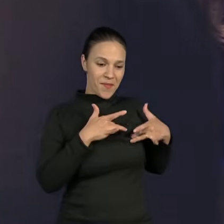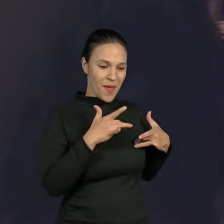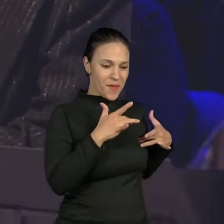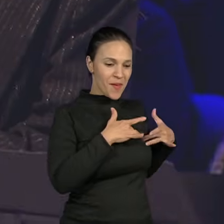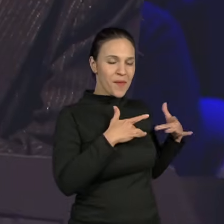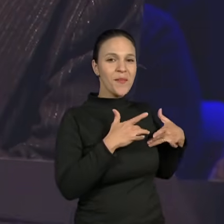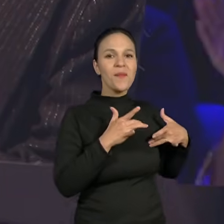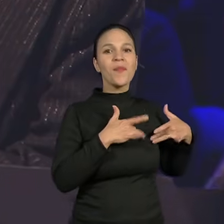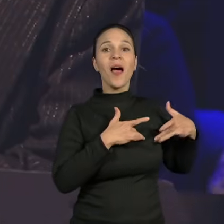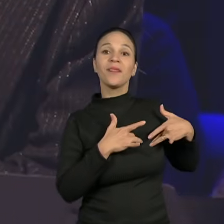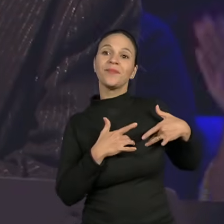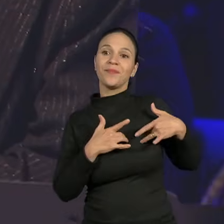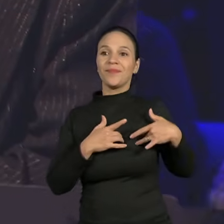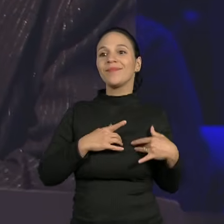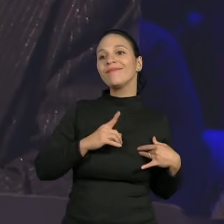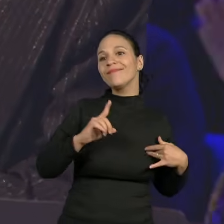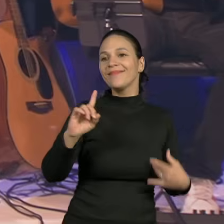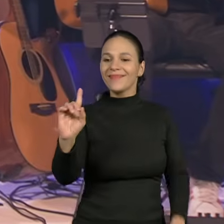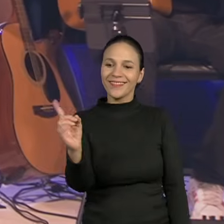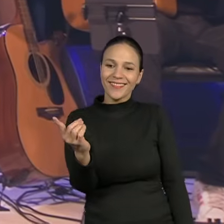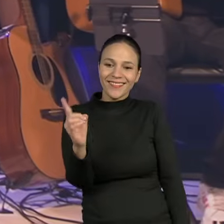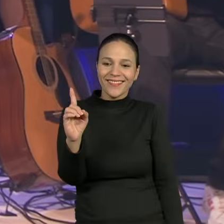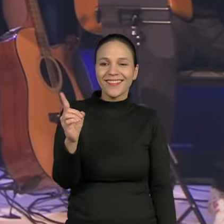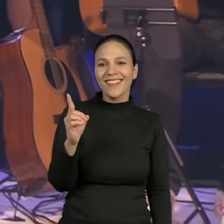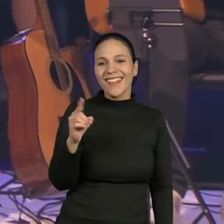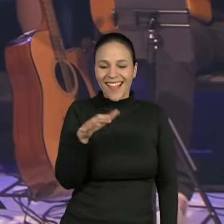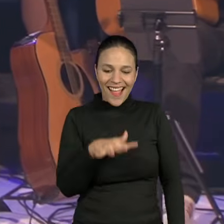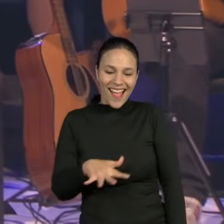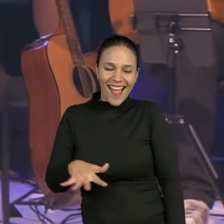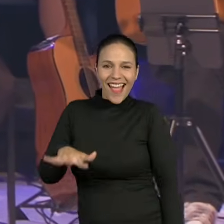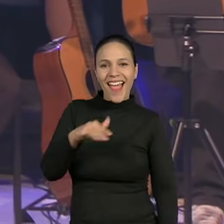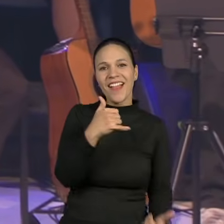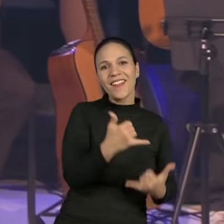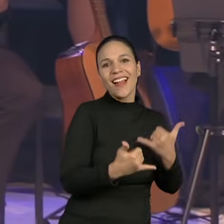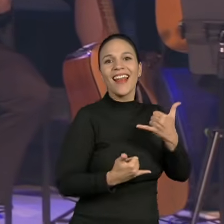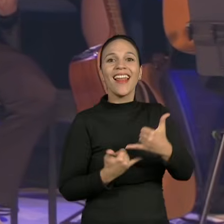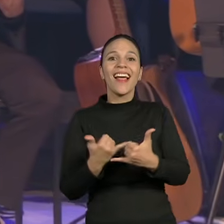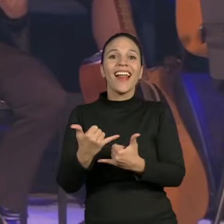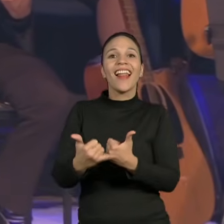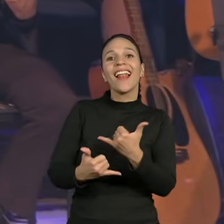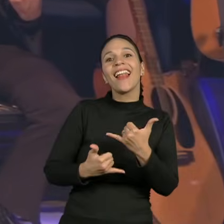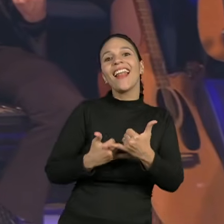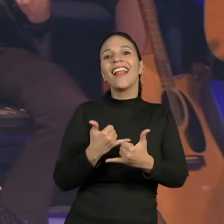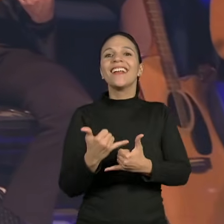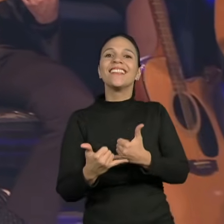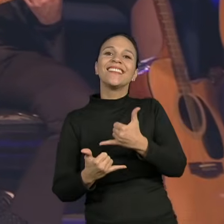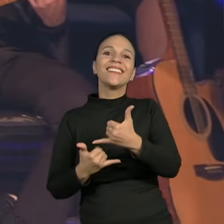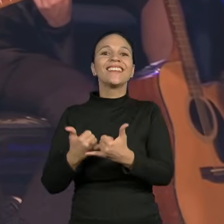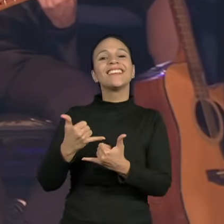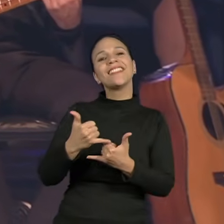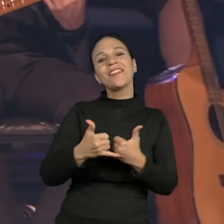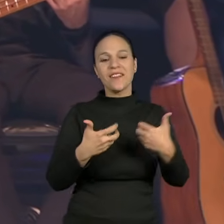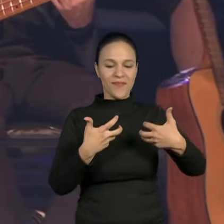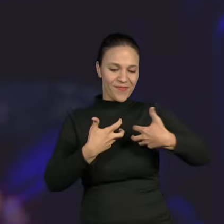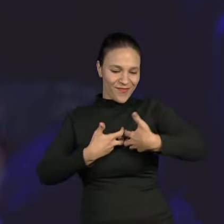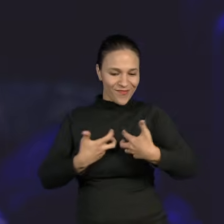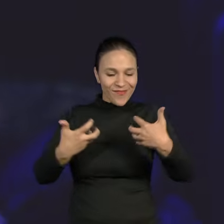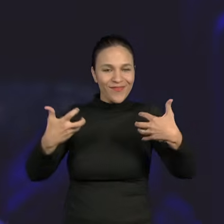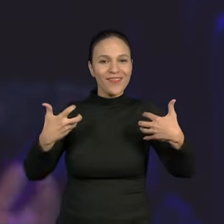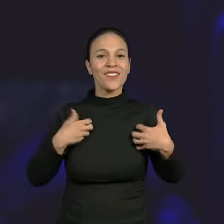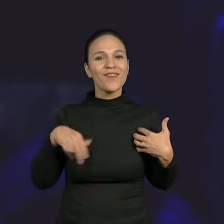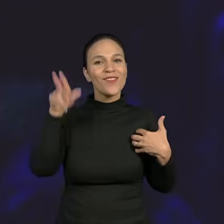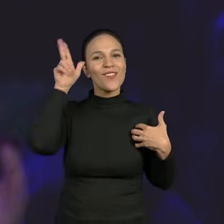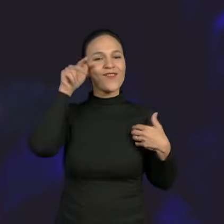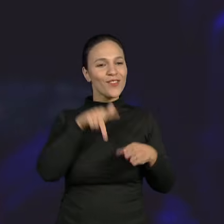Tu vem chegando pra brincar no meu quintal. No teu cavalo preto,